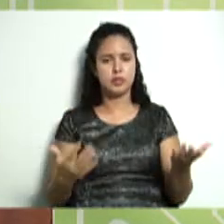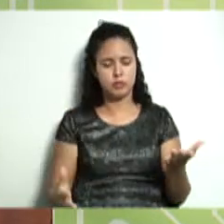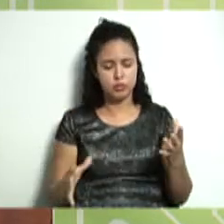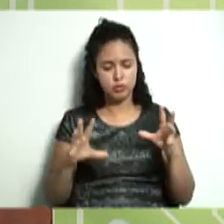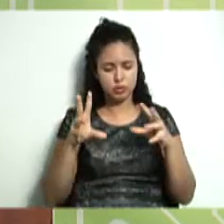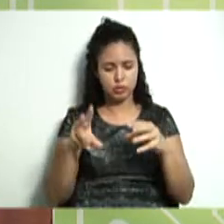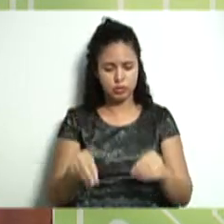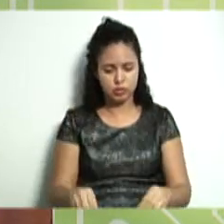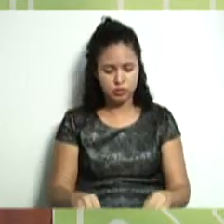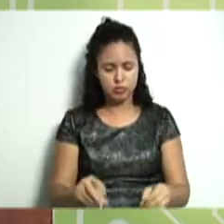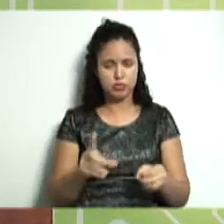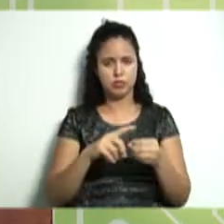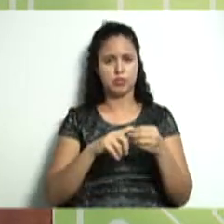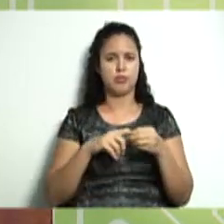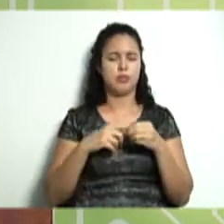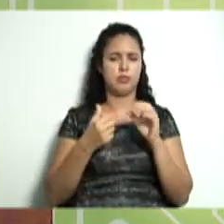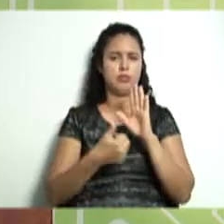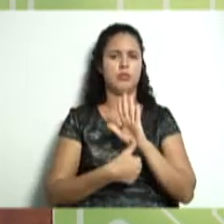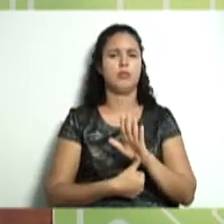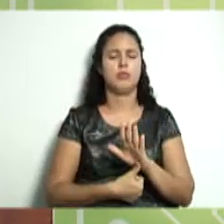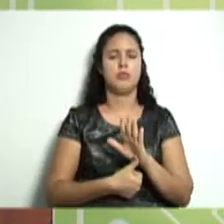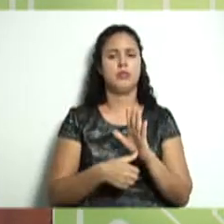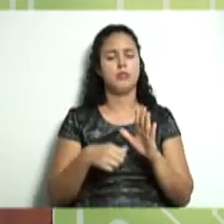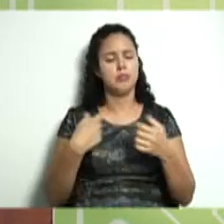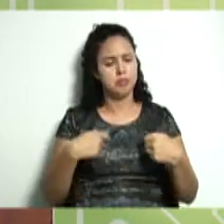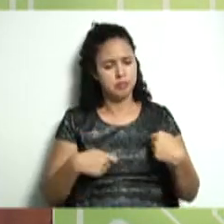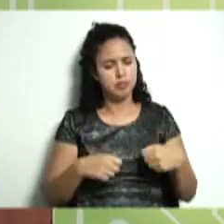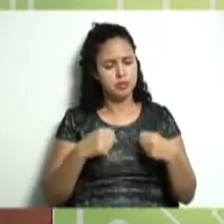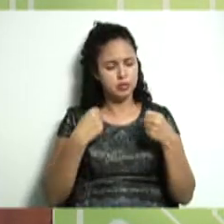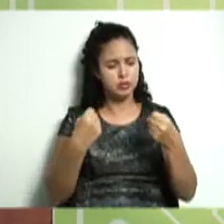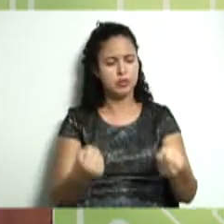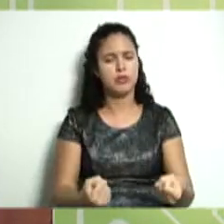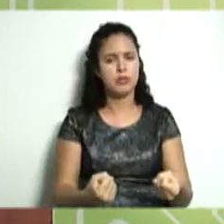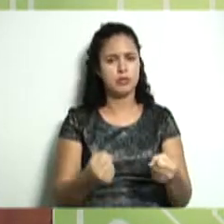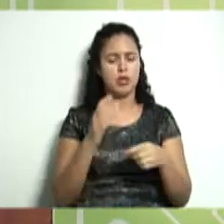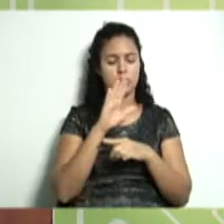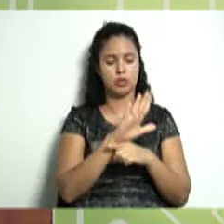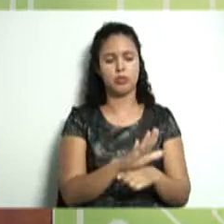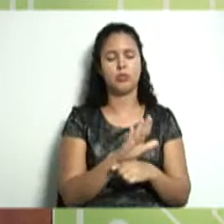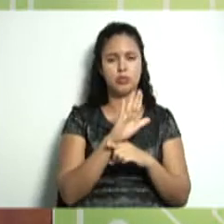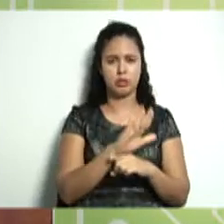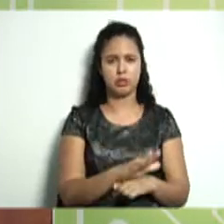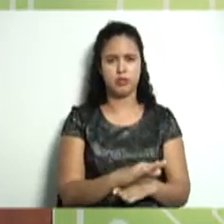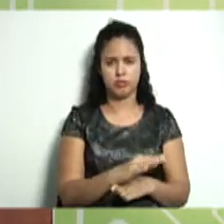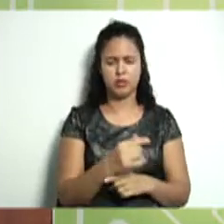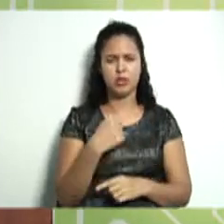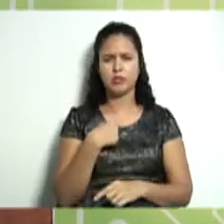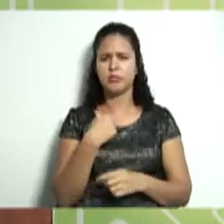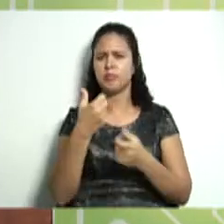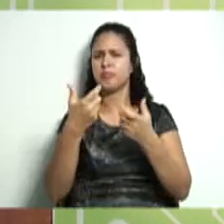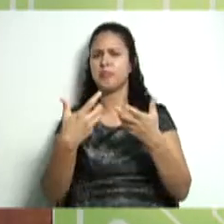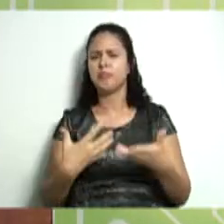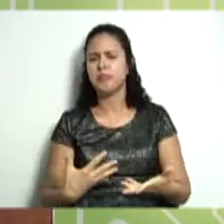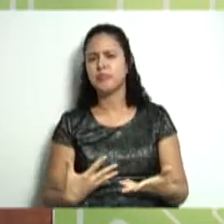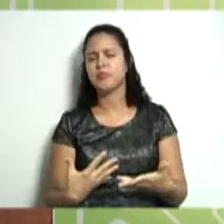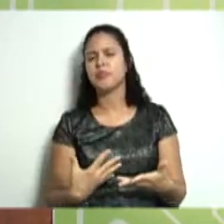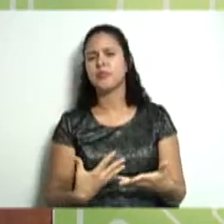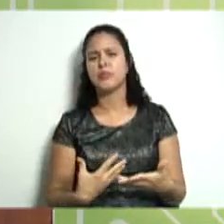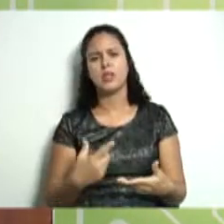parte do prejuízo e verificar o que pode ser feito. O que eu diria aqui para vocês? É